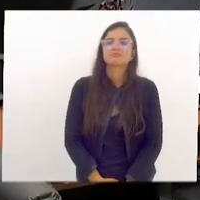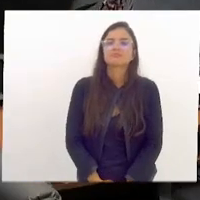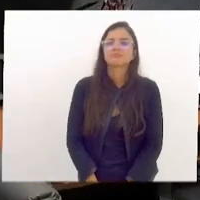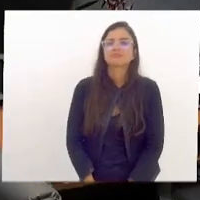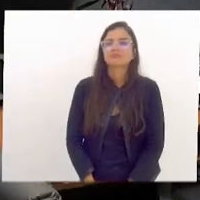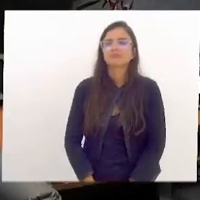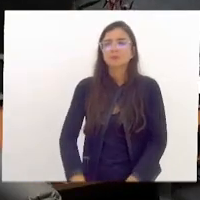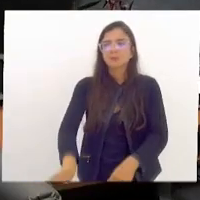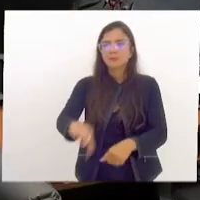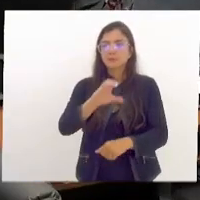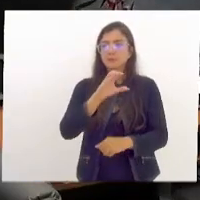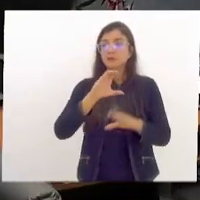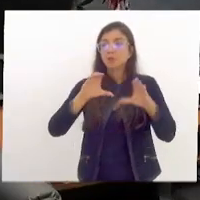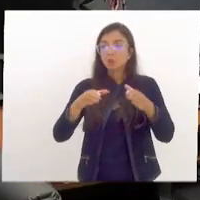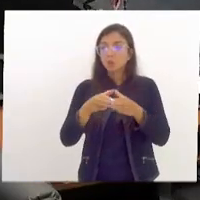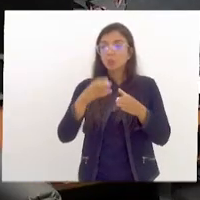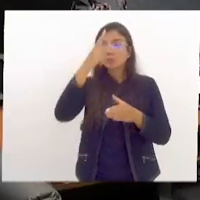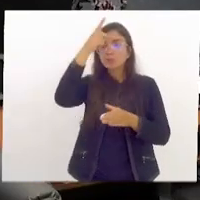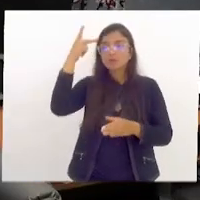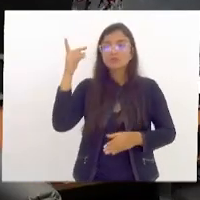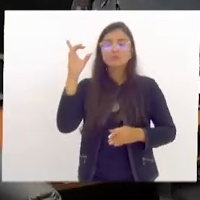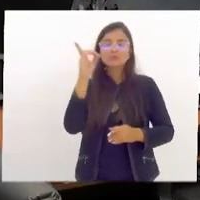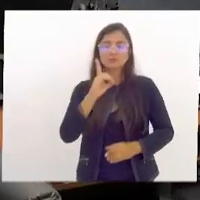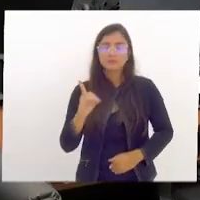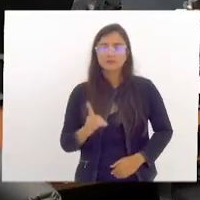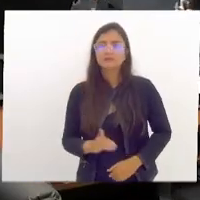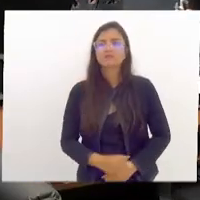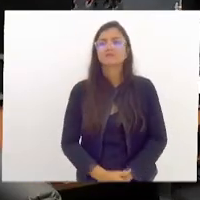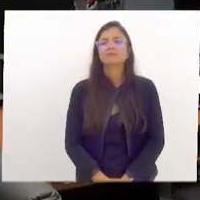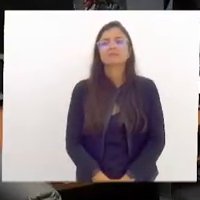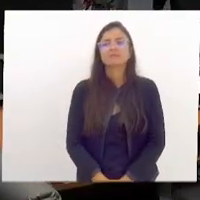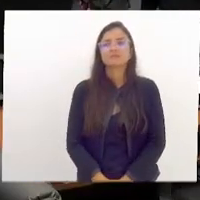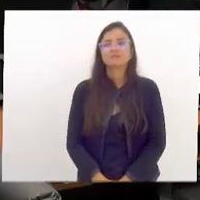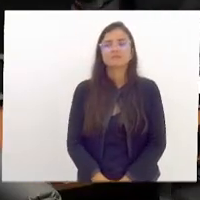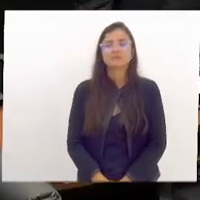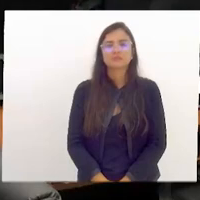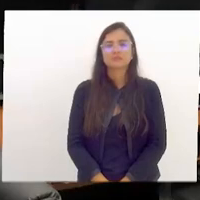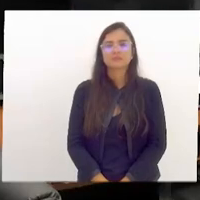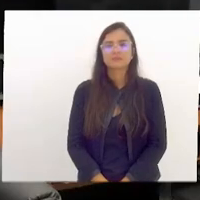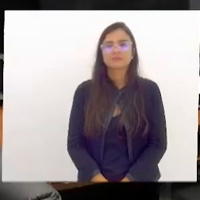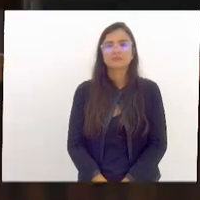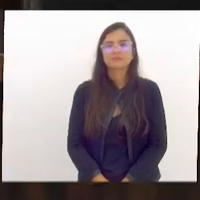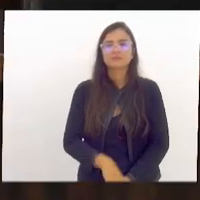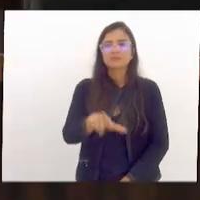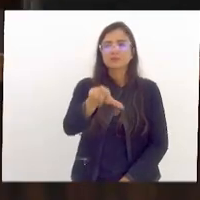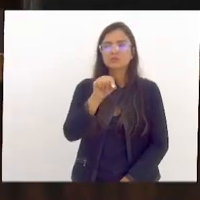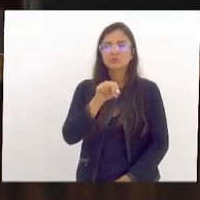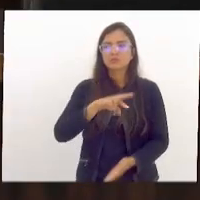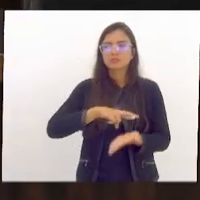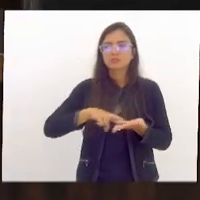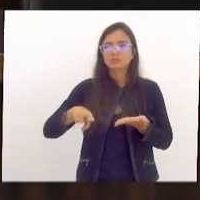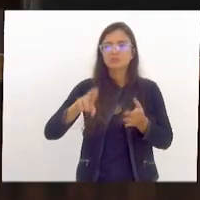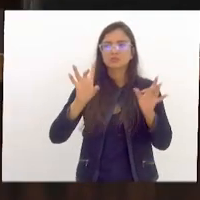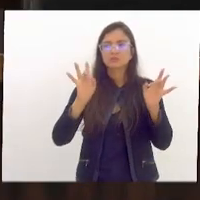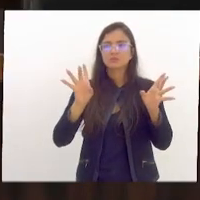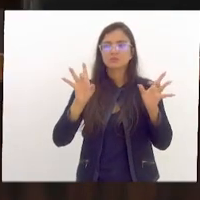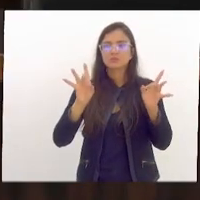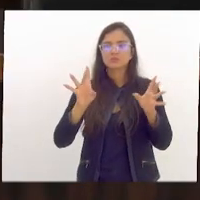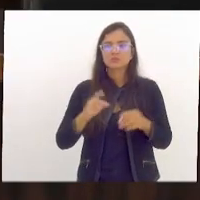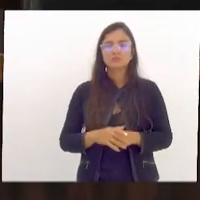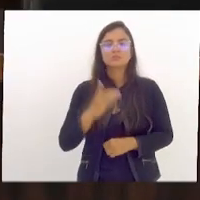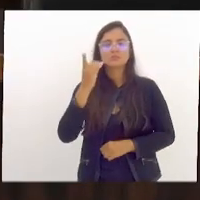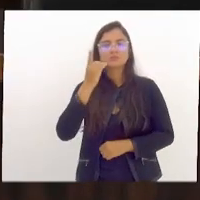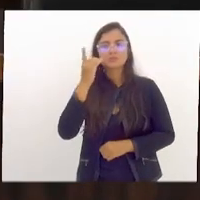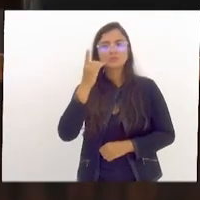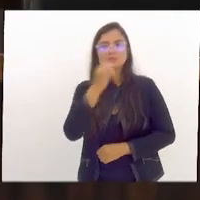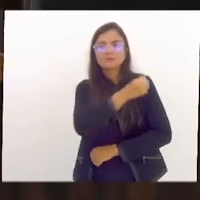Pela Comissão de Pessoa com Deficiência, a presidência designa a relatoria especial a